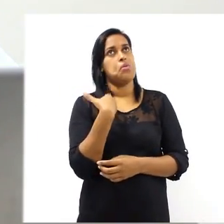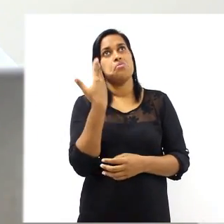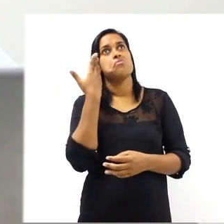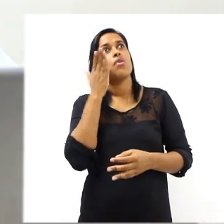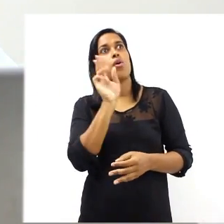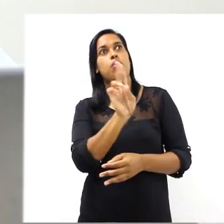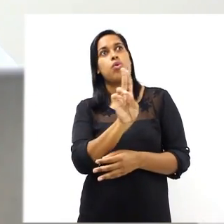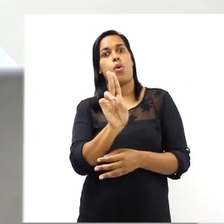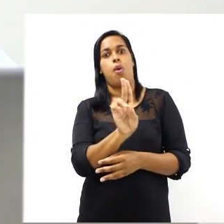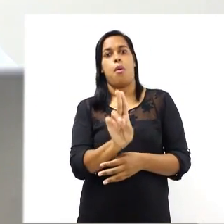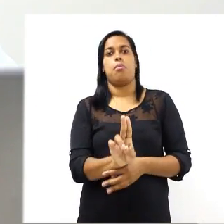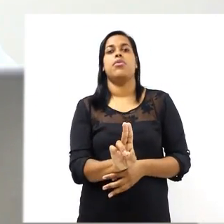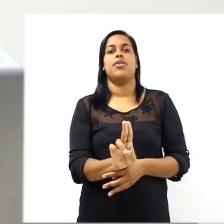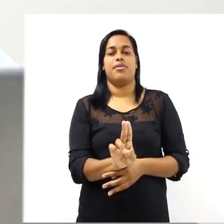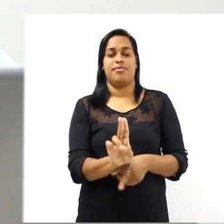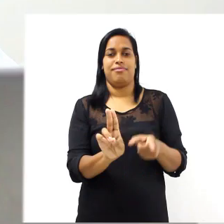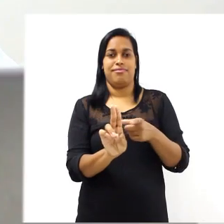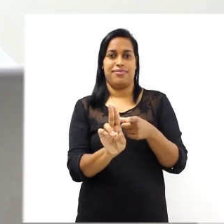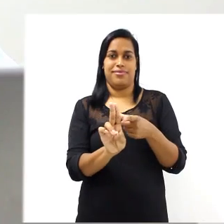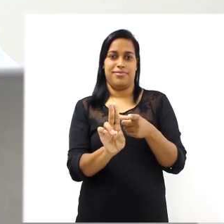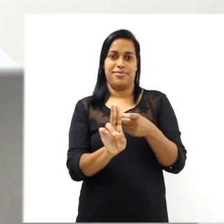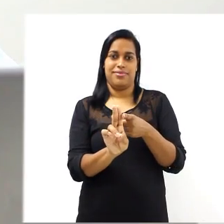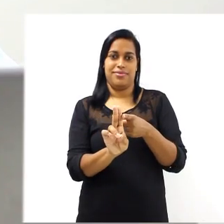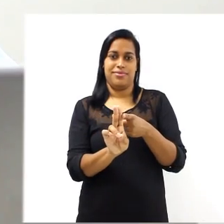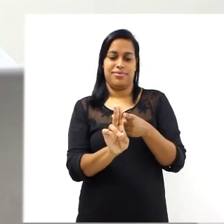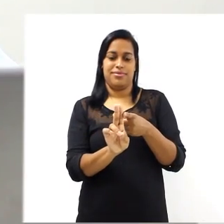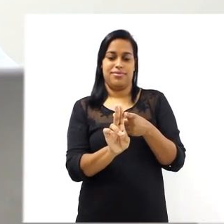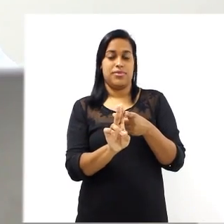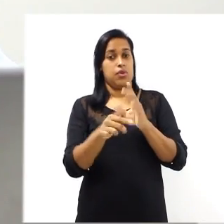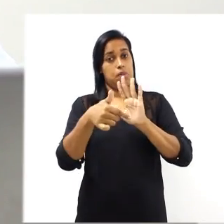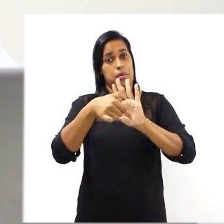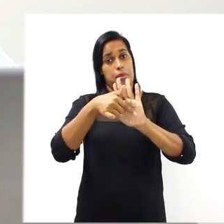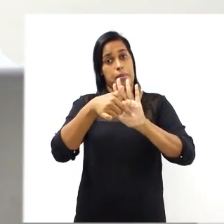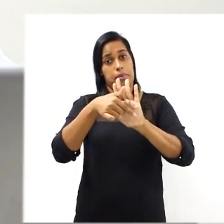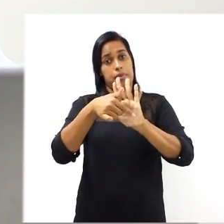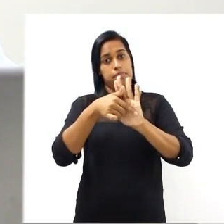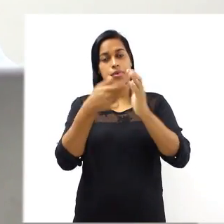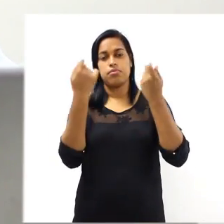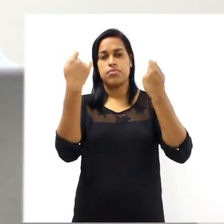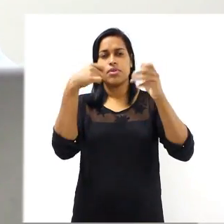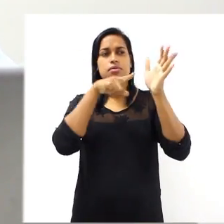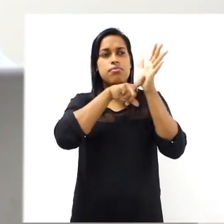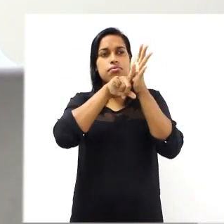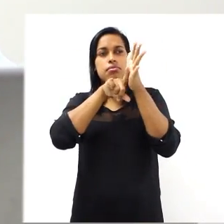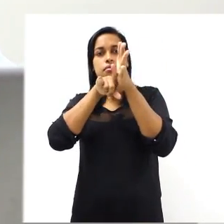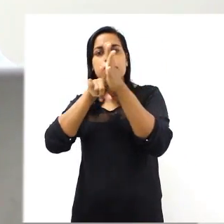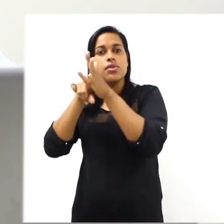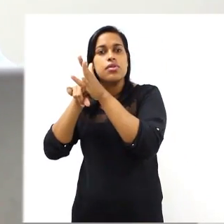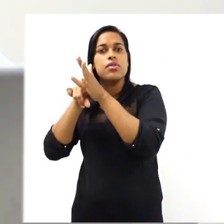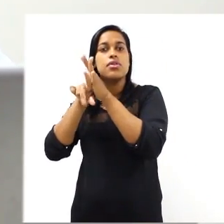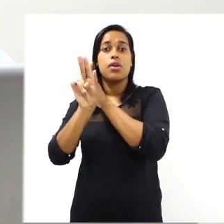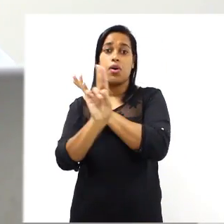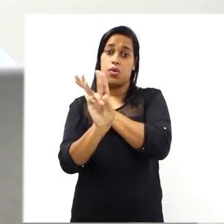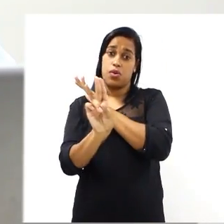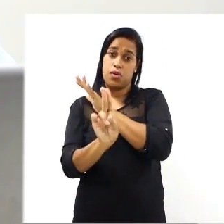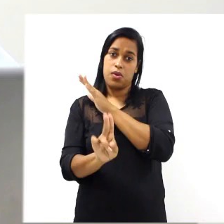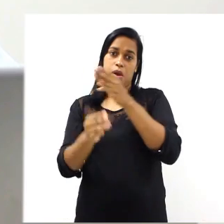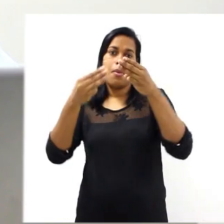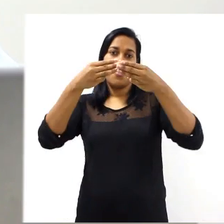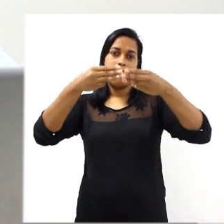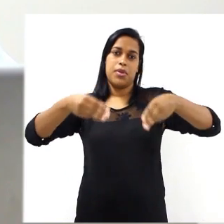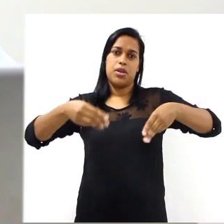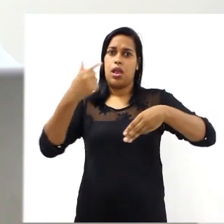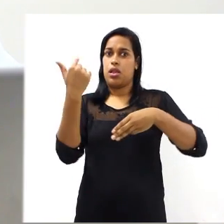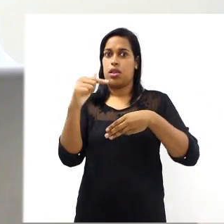nome dele. Eu estou aqui com um papel, olha, eu quero fazer uma pesquisa. Olha, eu tenho um número da matrícula, mas não tenho